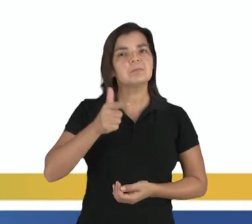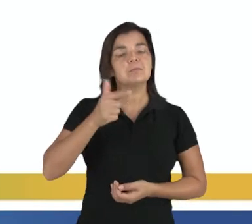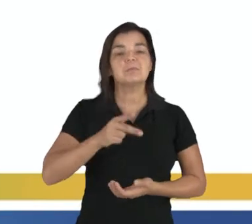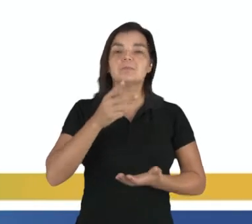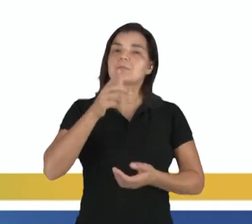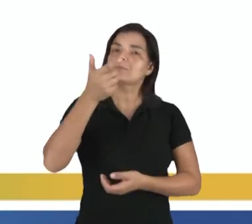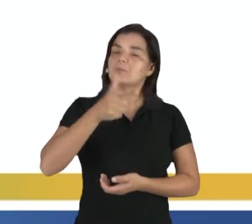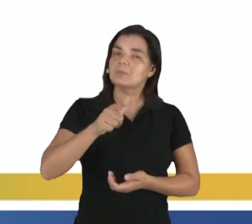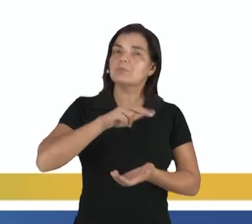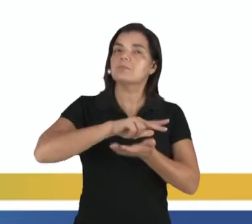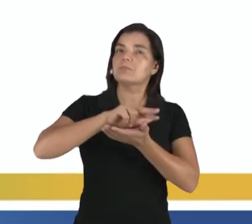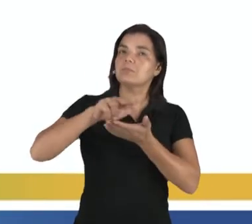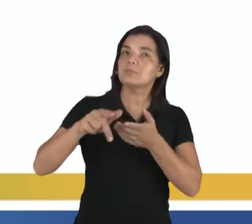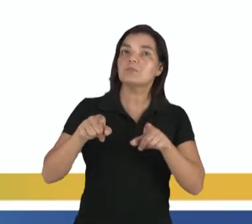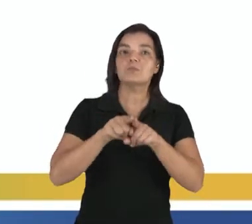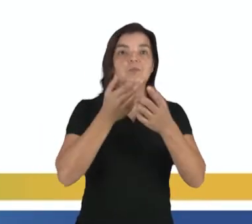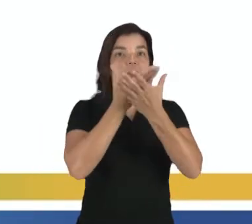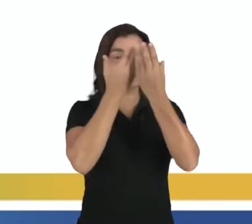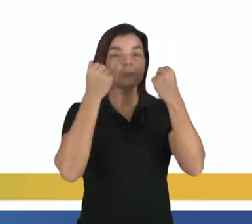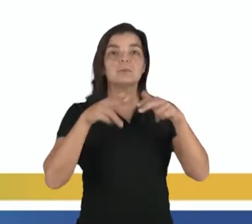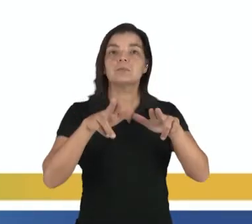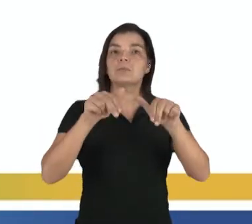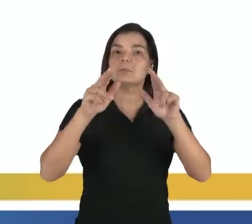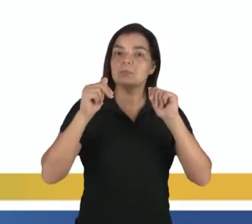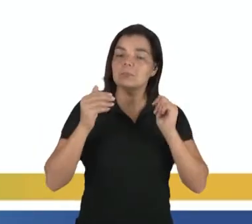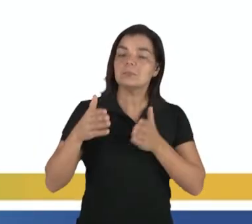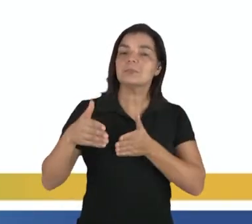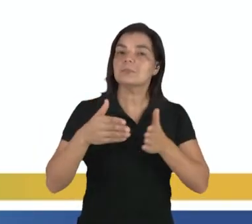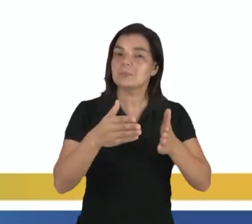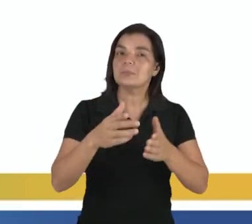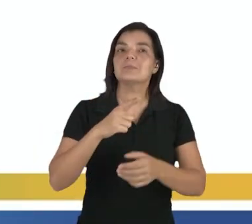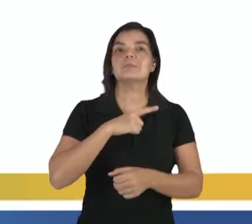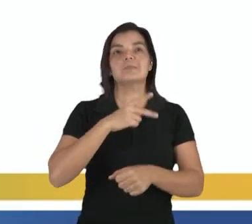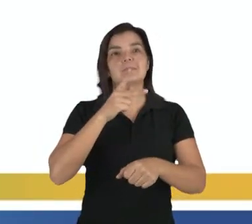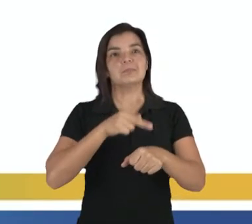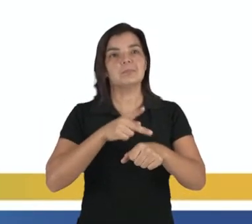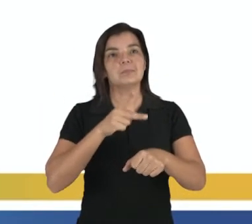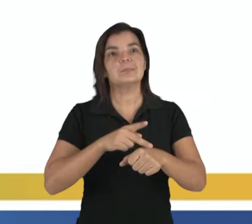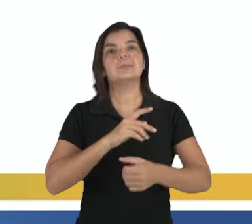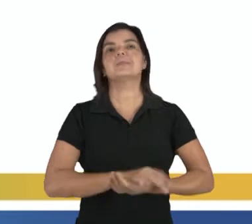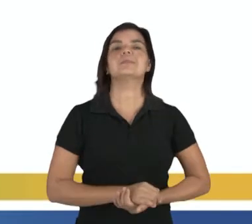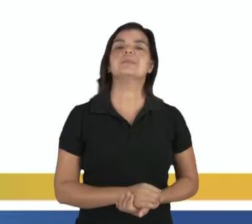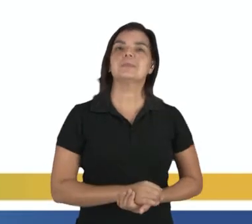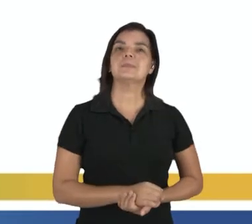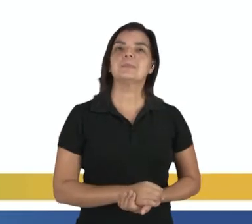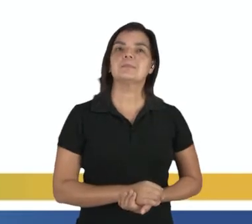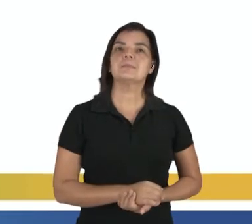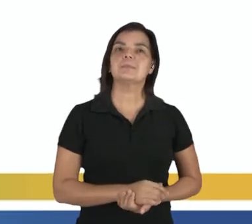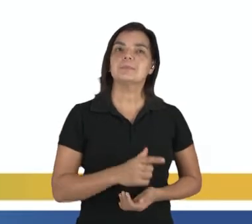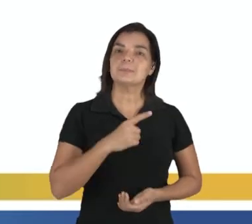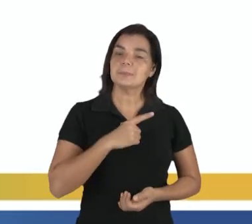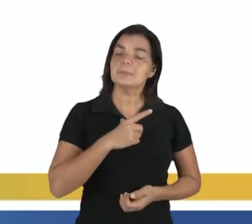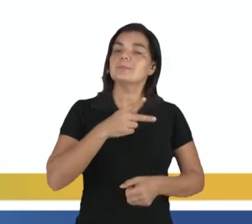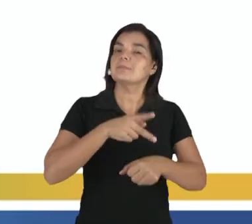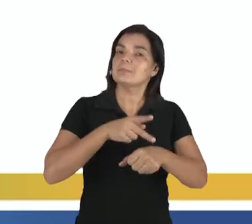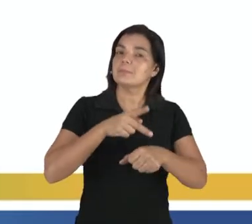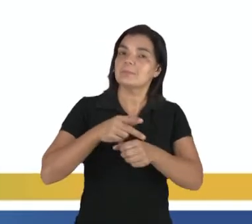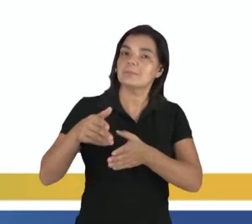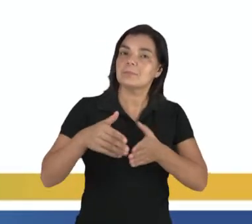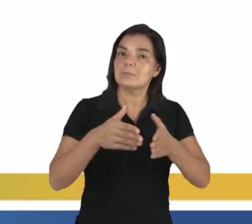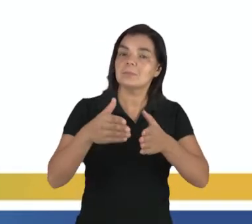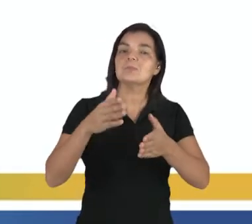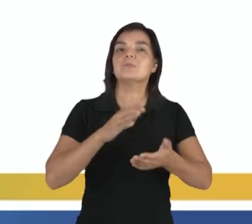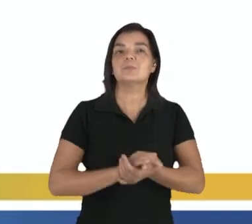repetindo várias vezes. Nunca me esquecerei que no meio do caminho tinha uma pedra. Tinha uma pedra no meio